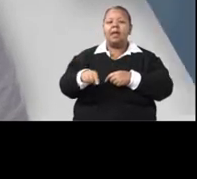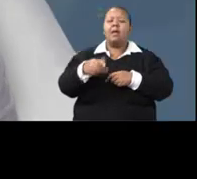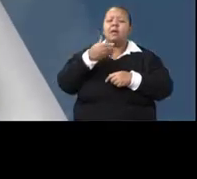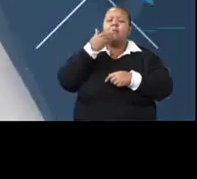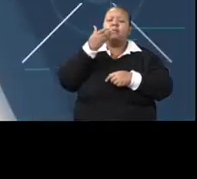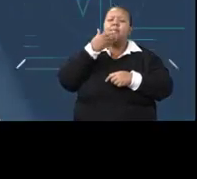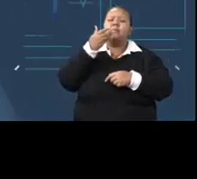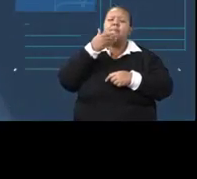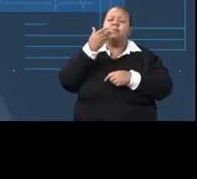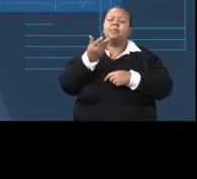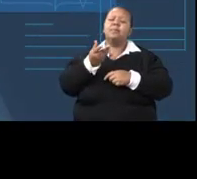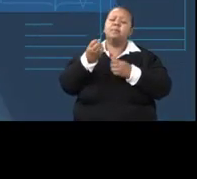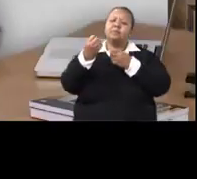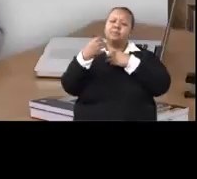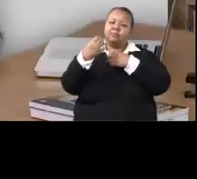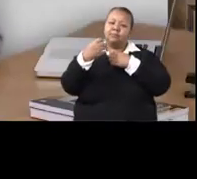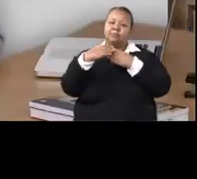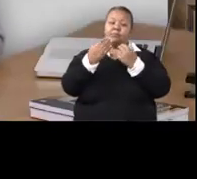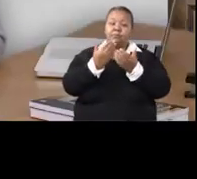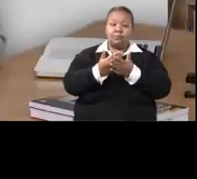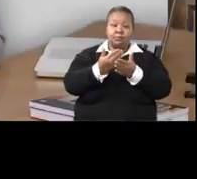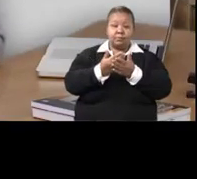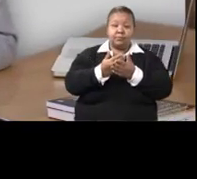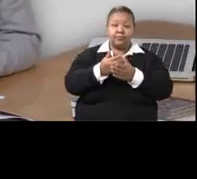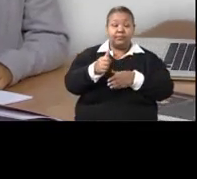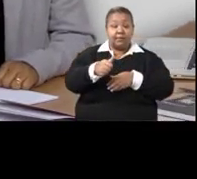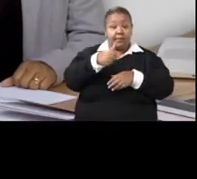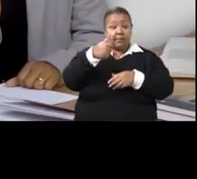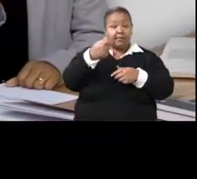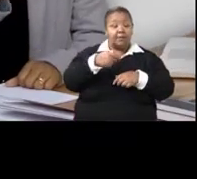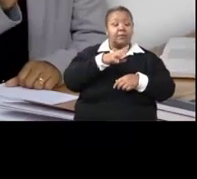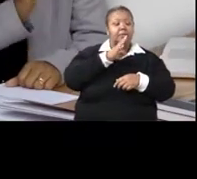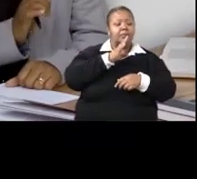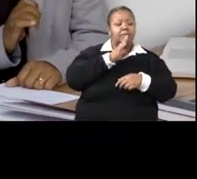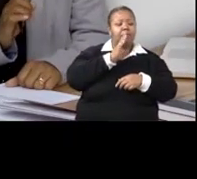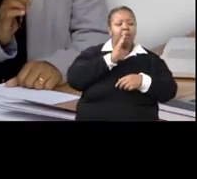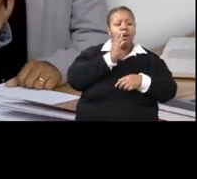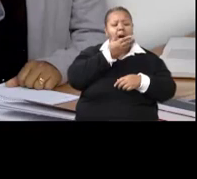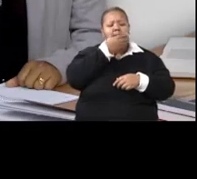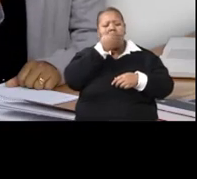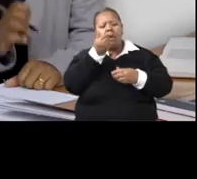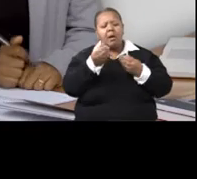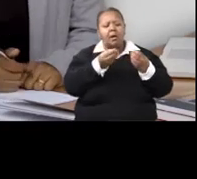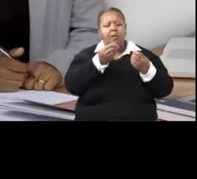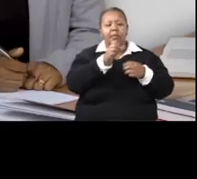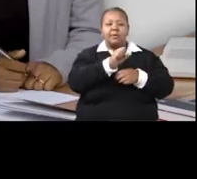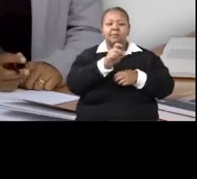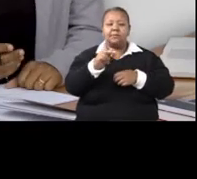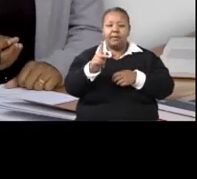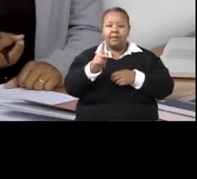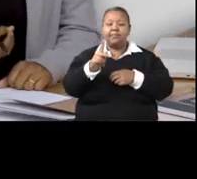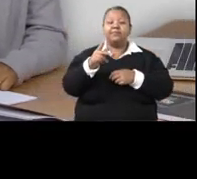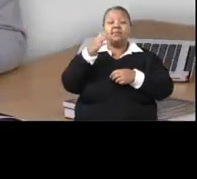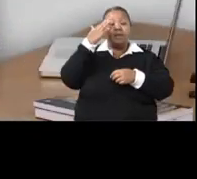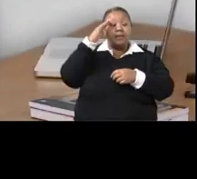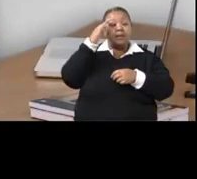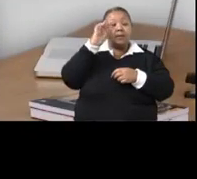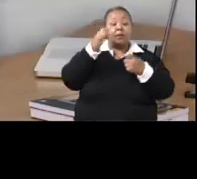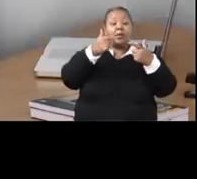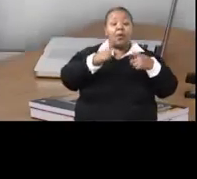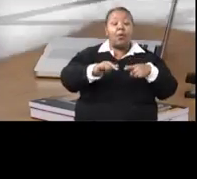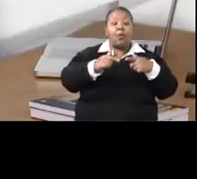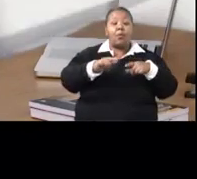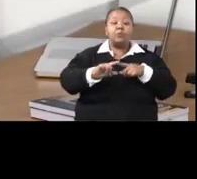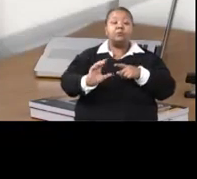simples e facilitam os seus estudos. Primeiro, é necessário conhecer e interpretar os detalhes da situação problema, entender onde